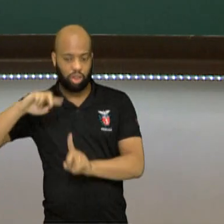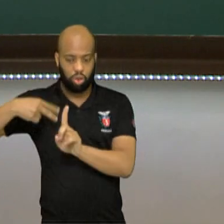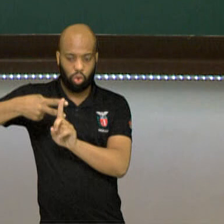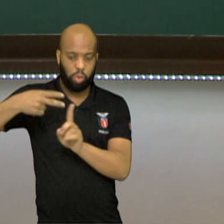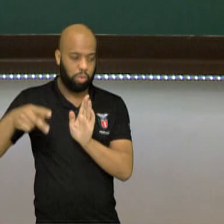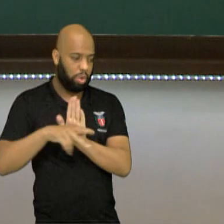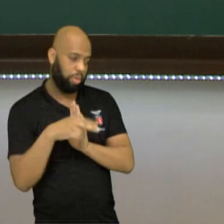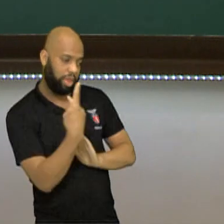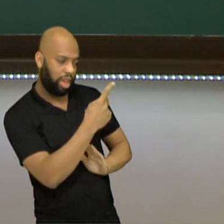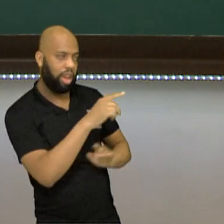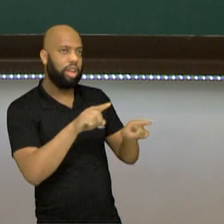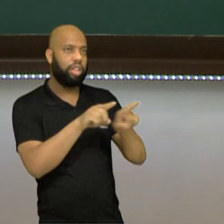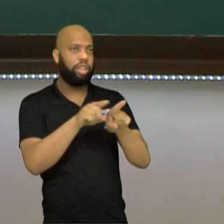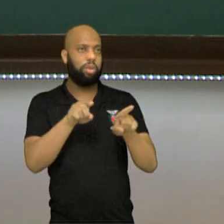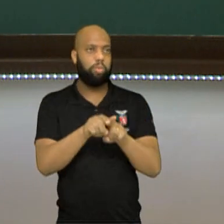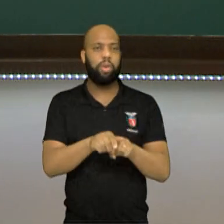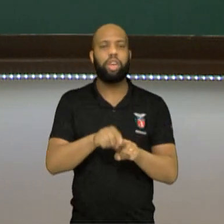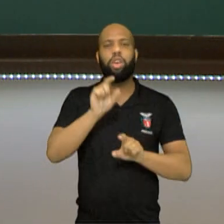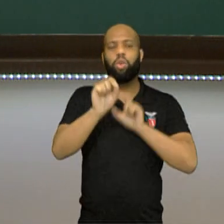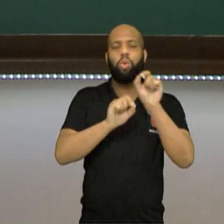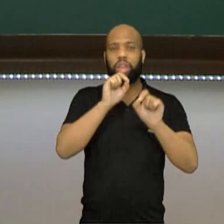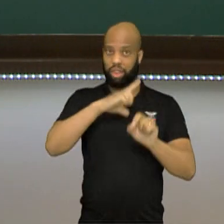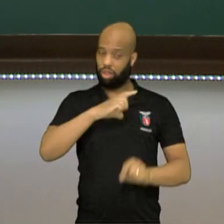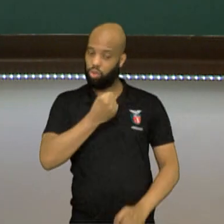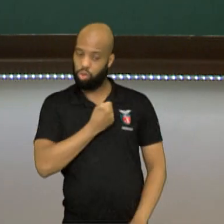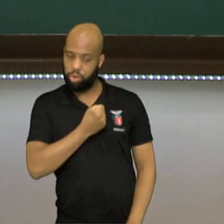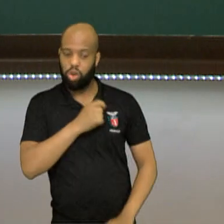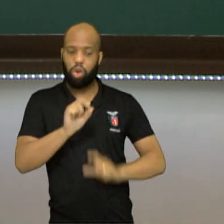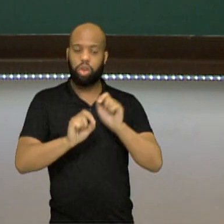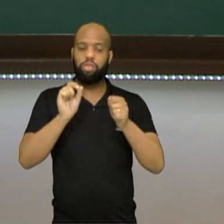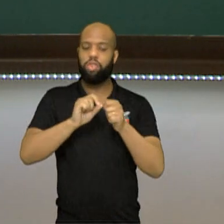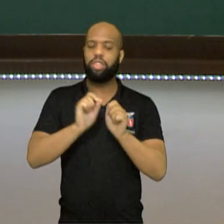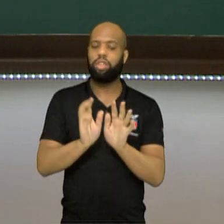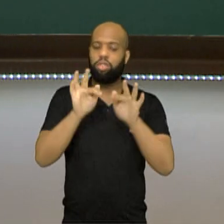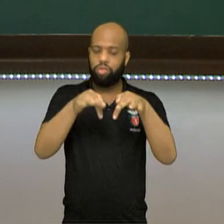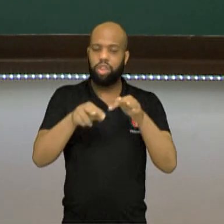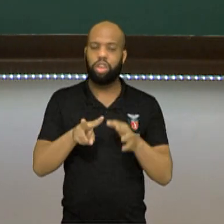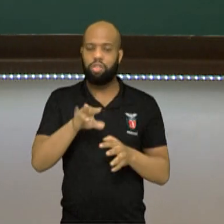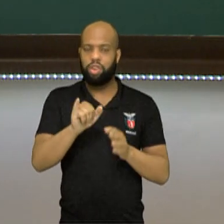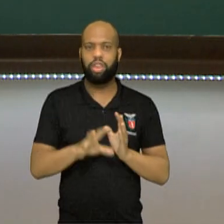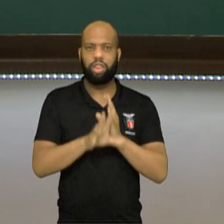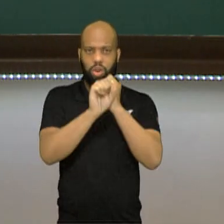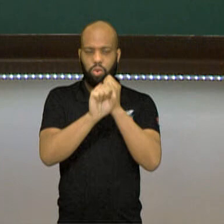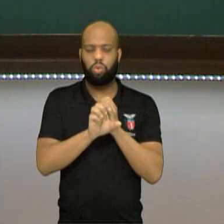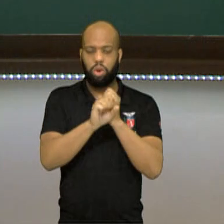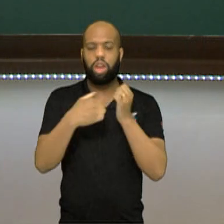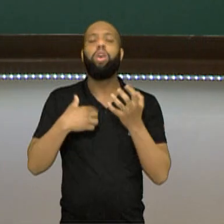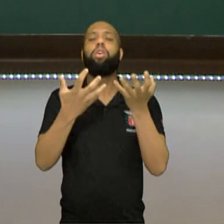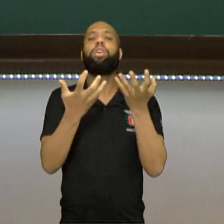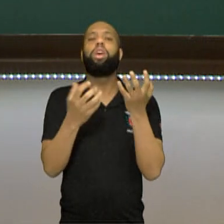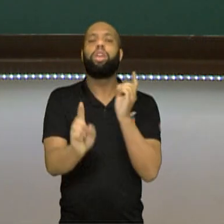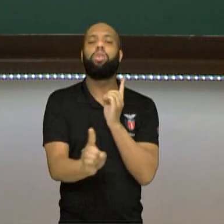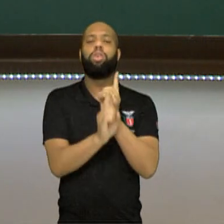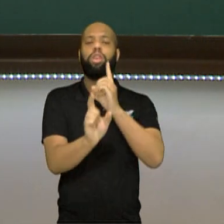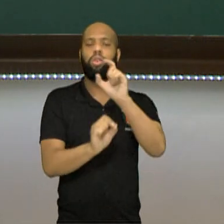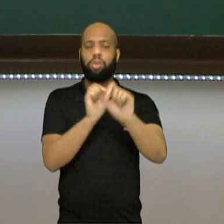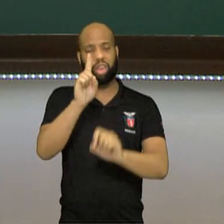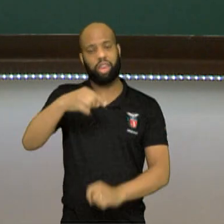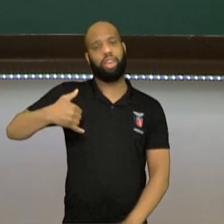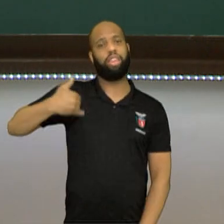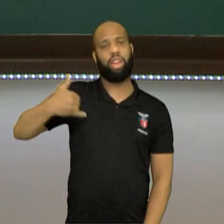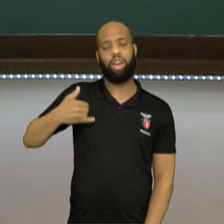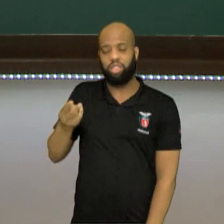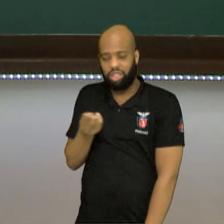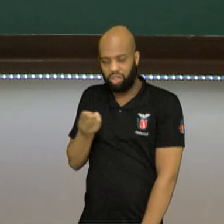no finalzinho, o que é que eu vou fazer com essa informação? O que eu vou calcular dessa equação? O que representa aquele valor que eu estou